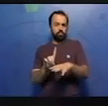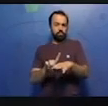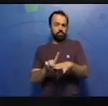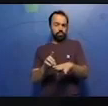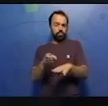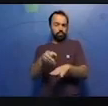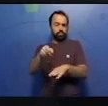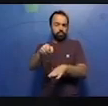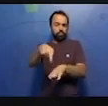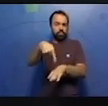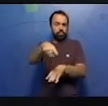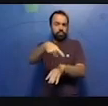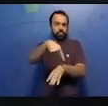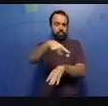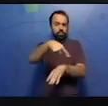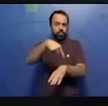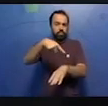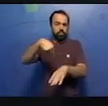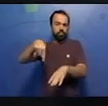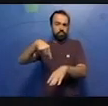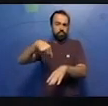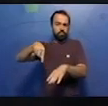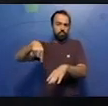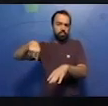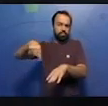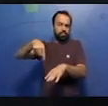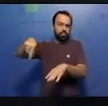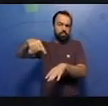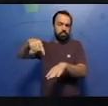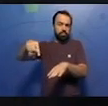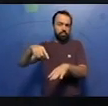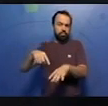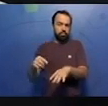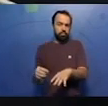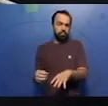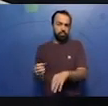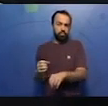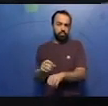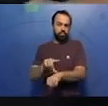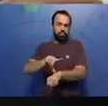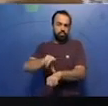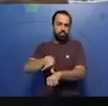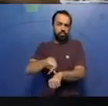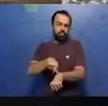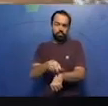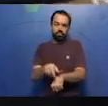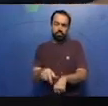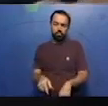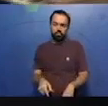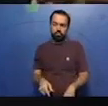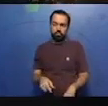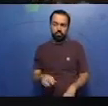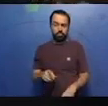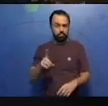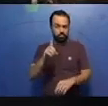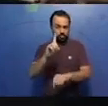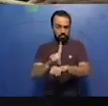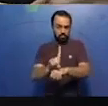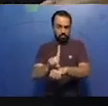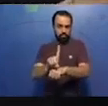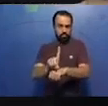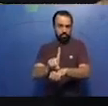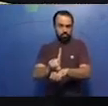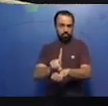várias linhas que indicam as horas. Olha aqui, que interessante, tá vendo? Esse aqui é o